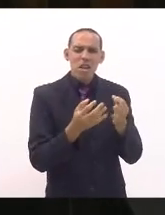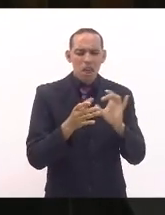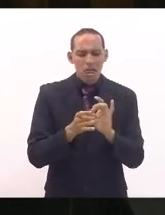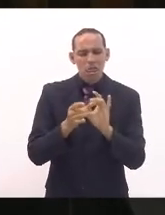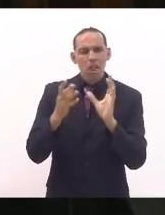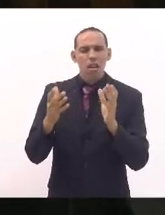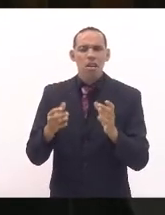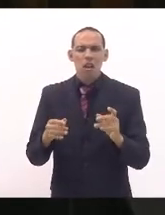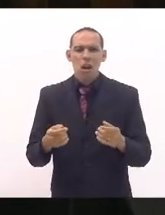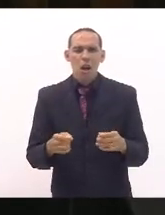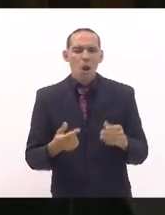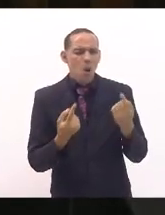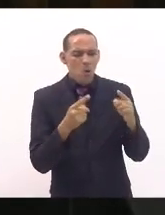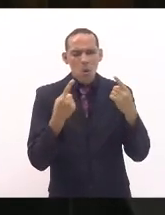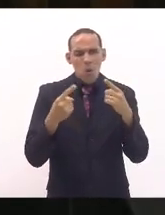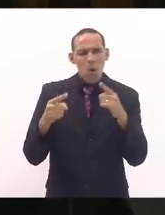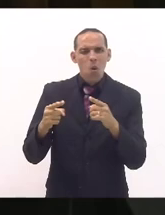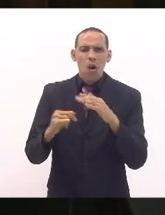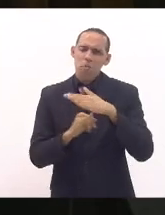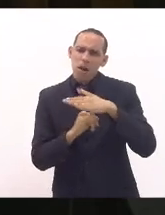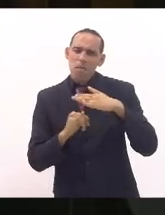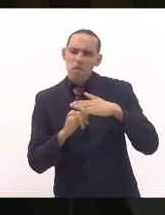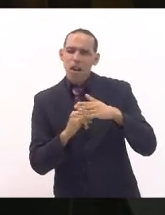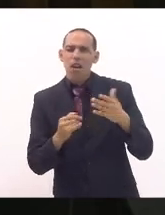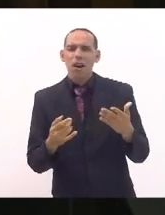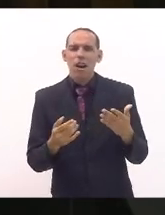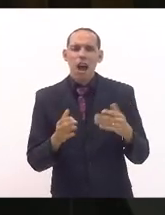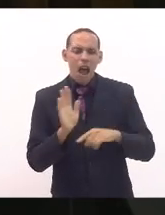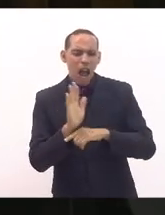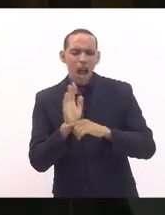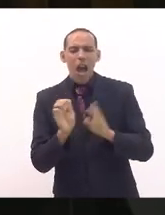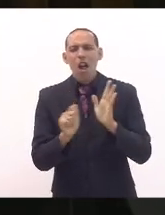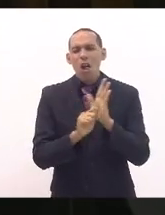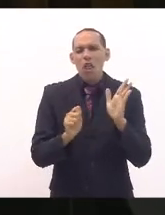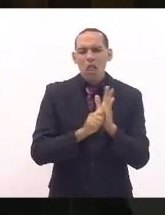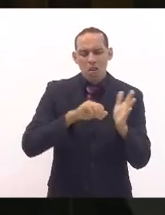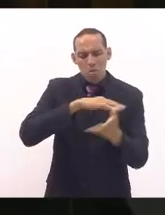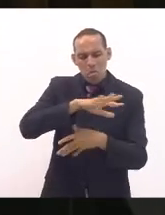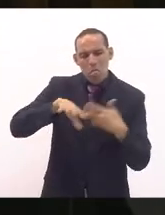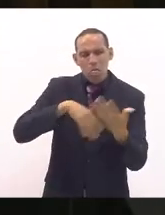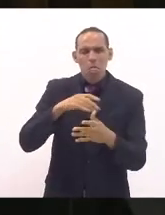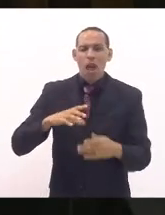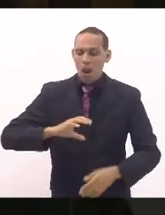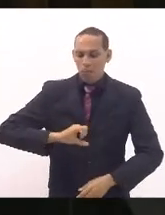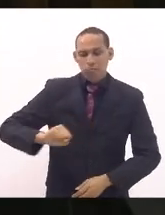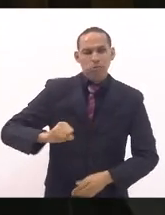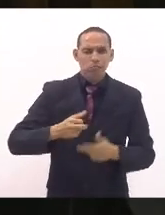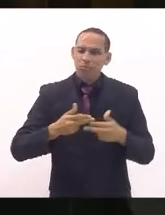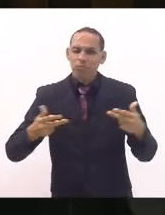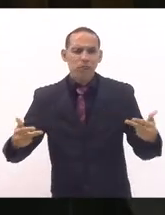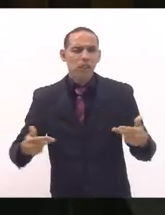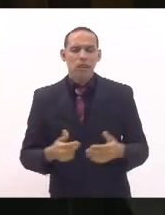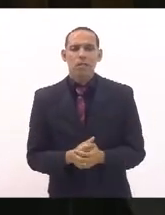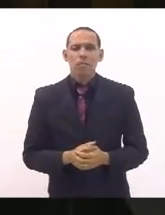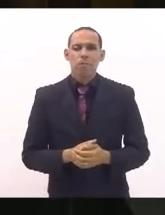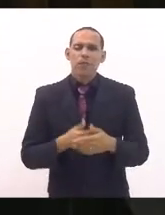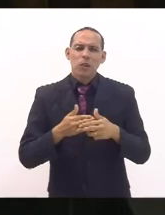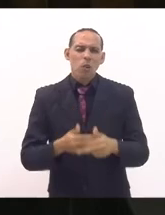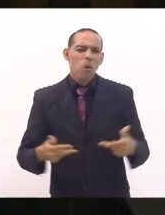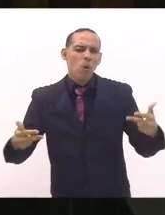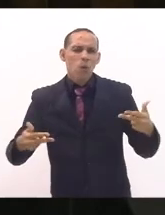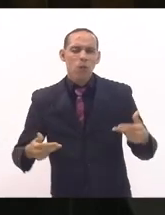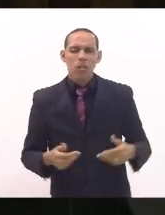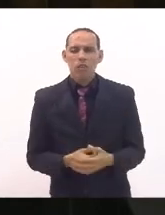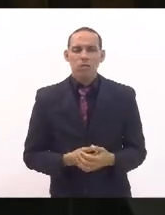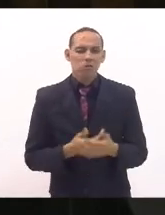liberdade, contra as instituições, em favor da droga, da lascívia, da balbúrdia, do aborto, enfim, tudo aquilo que